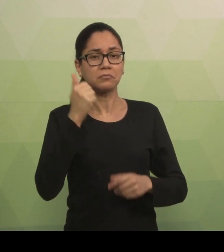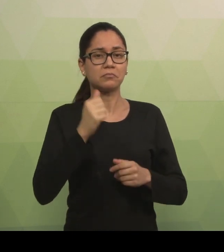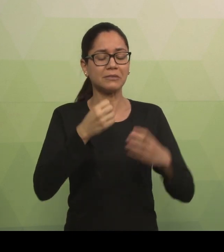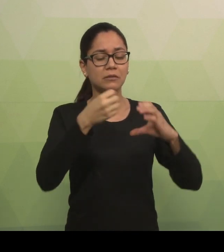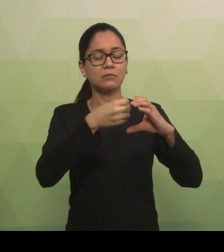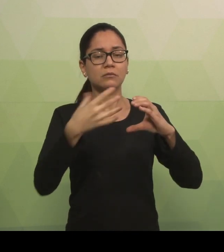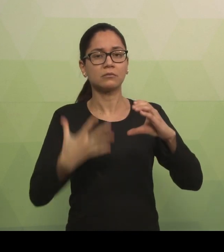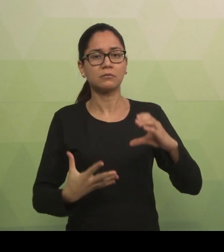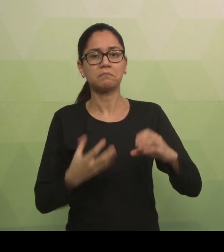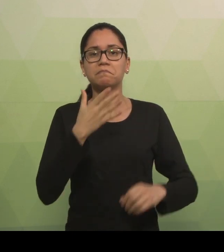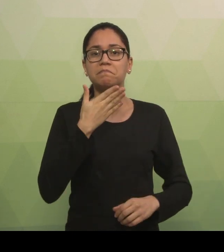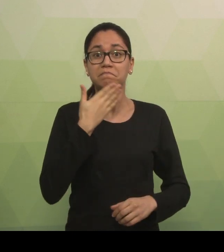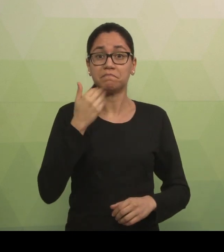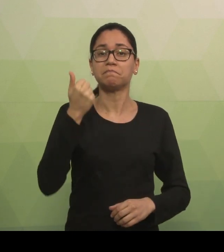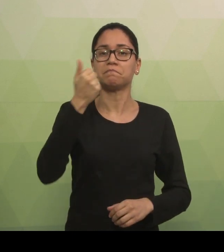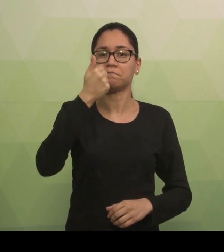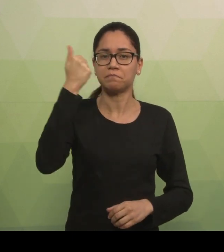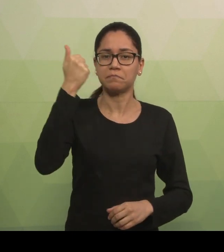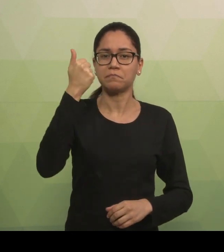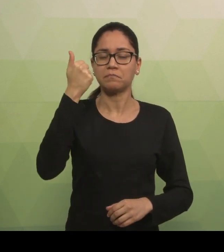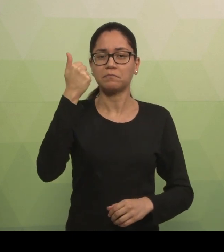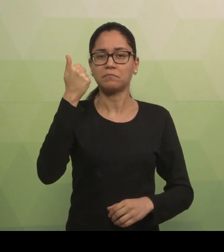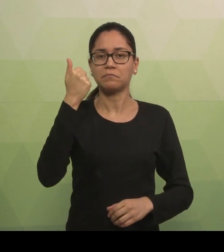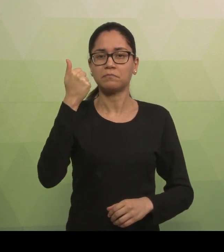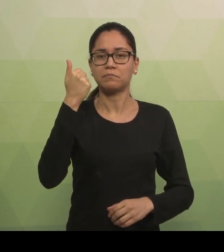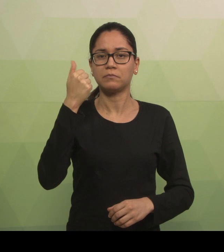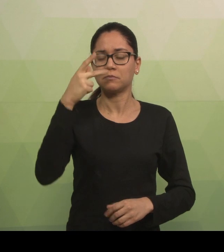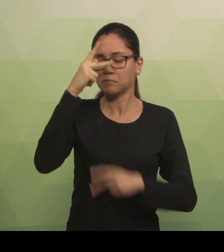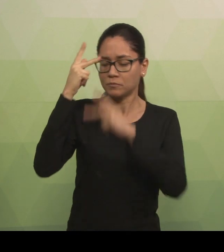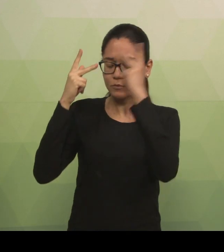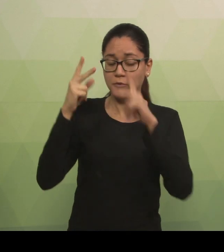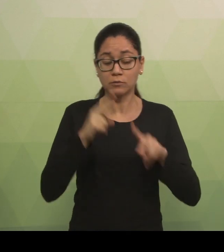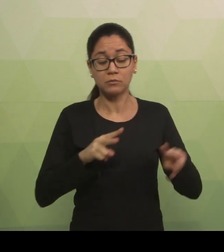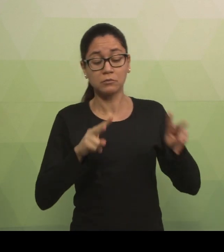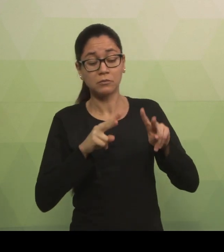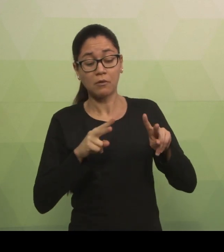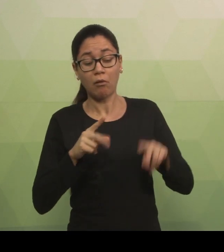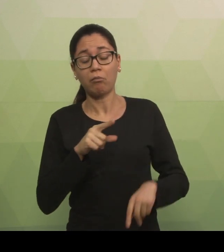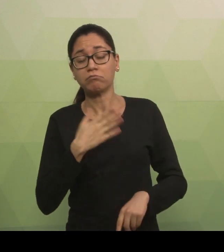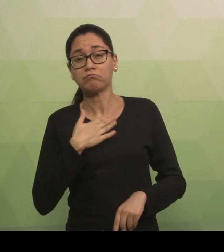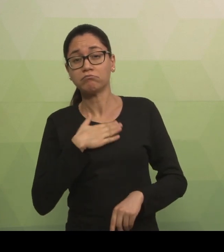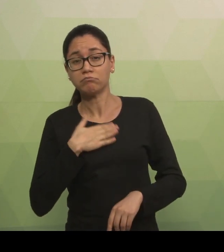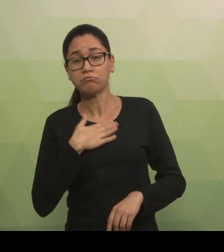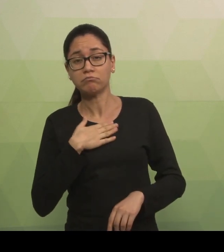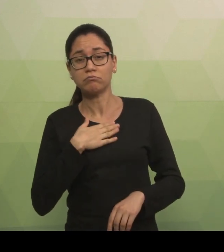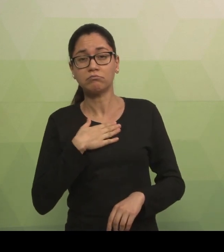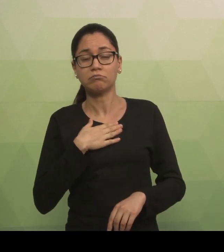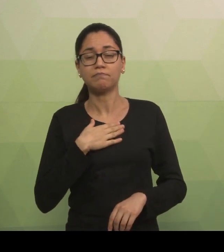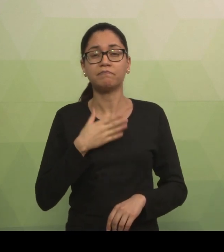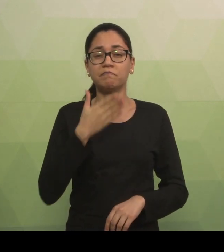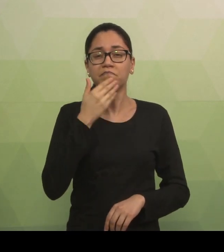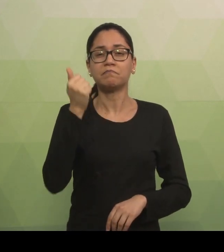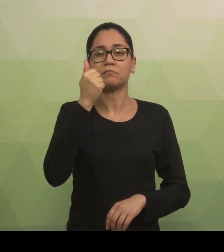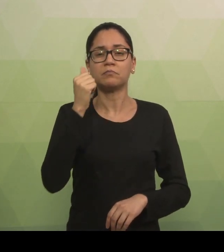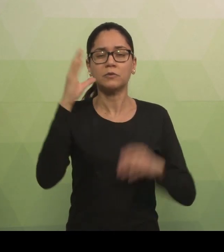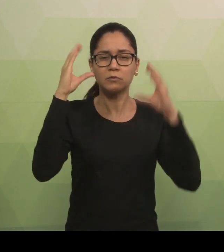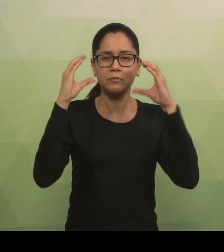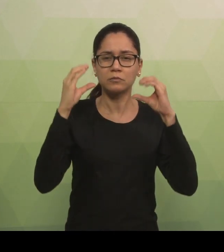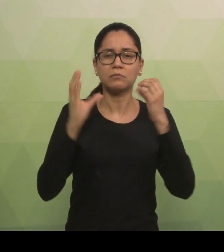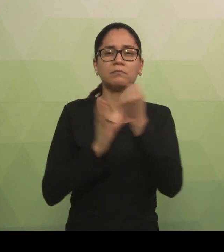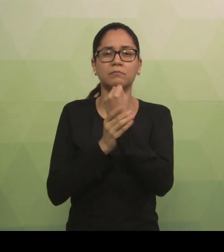do consumidor, melhorando o conforto, a segurança e a satisfação dos usuários. Durante sua evolução,